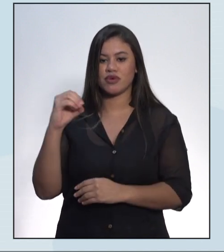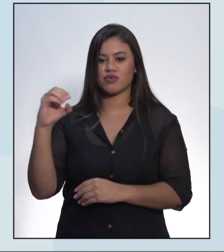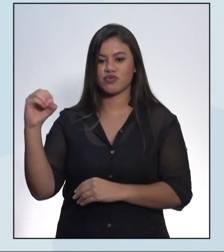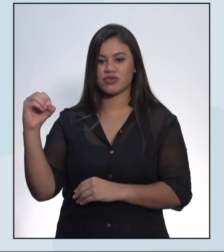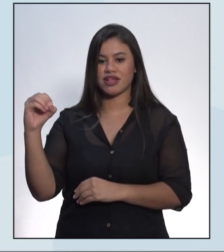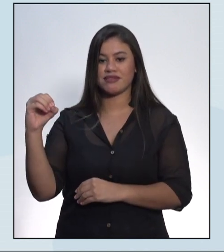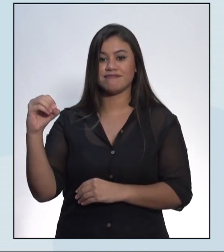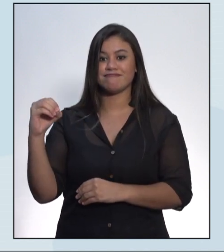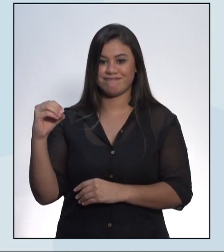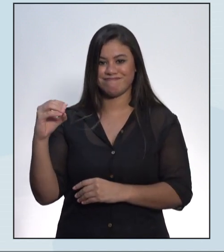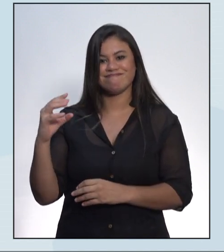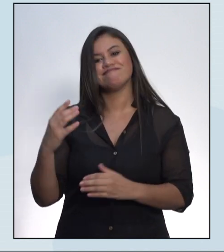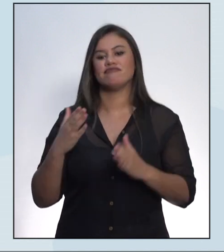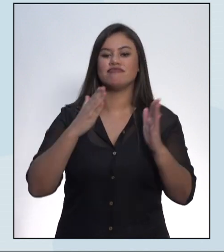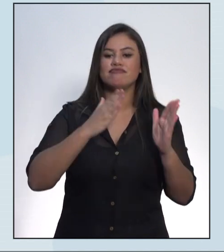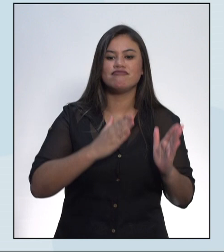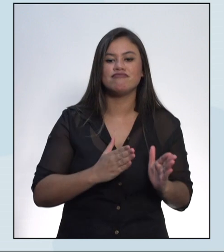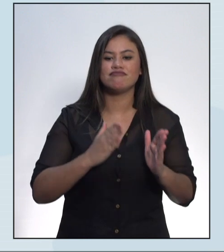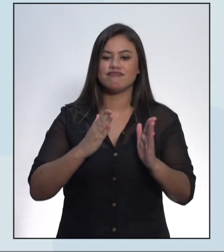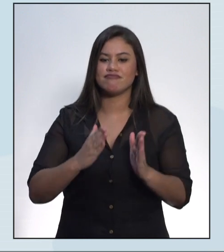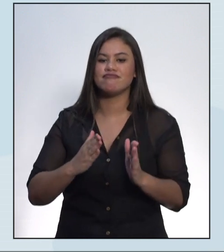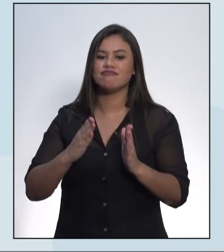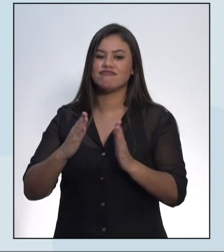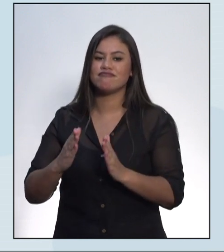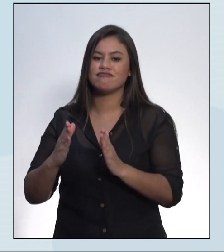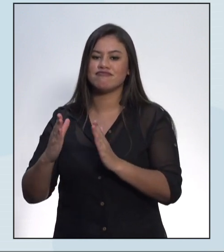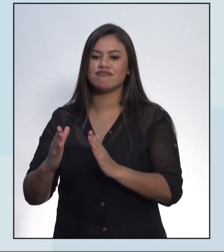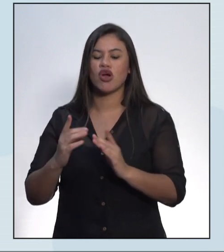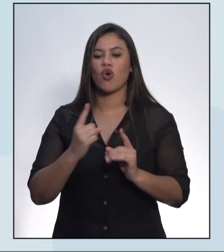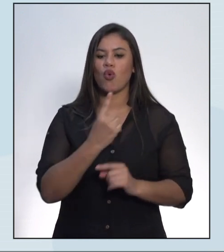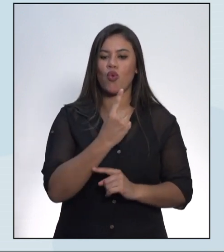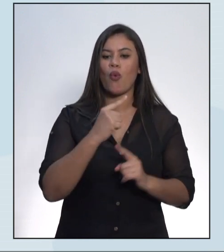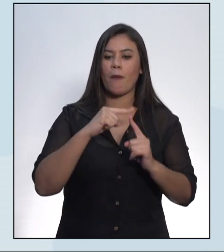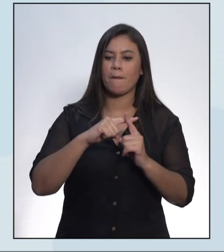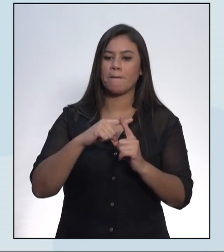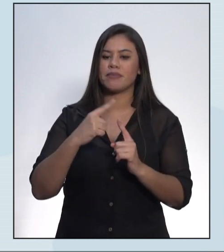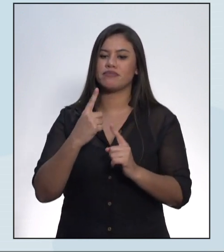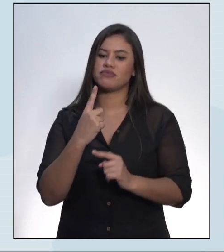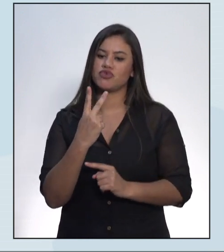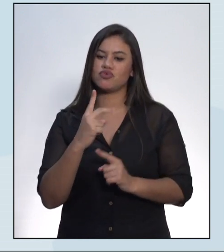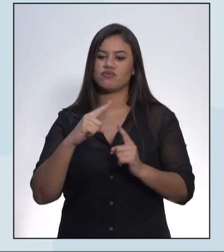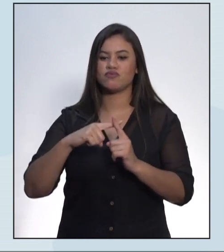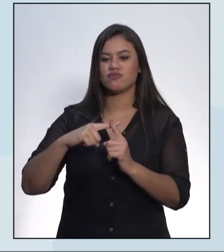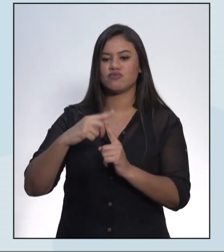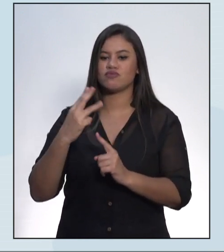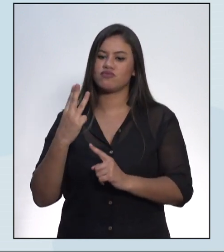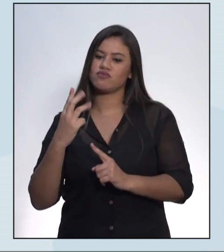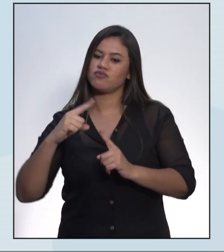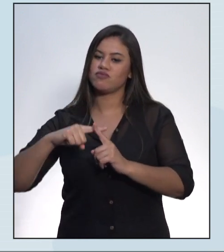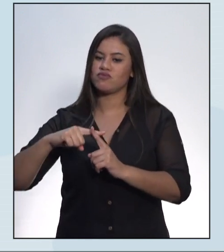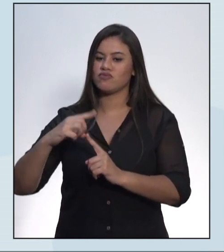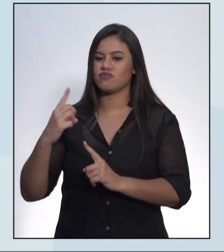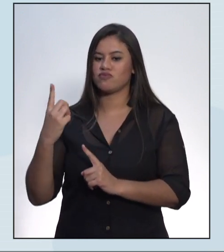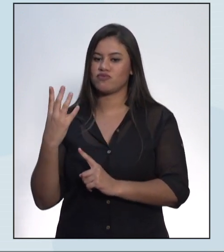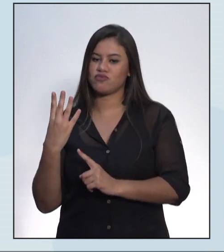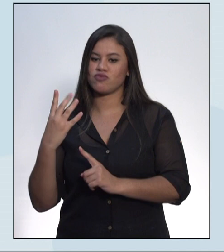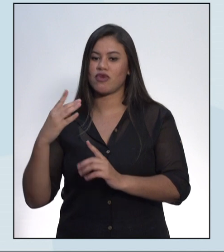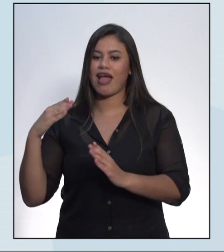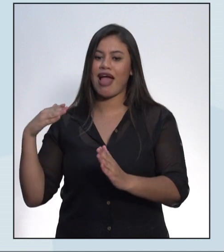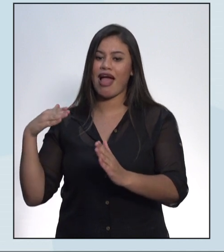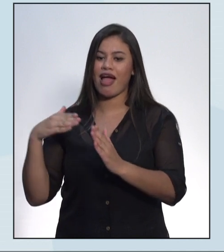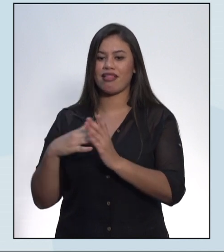primeiros termos numa ordem natural. 1, mais 2, mais 3, mais 4 e assim por diante até o